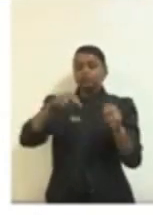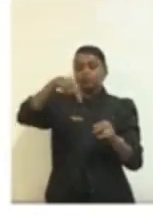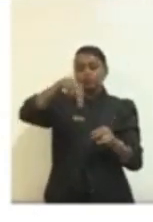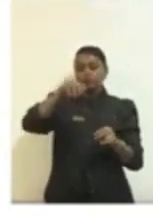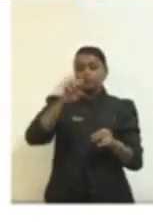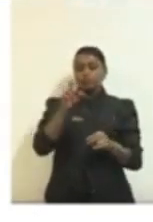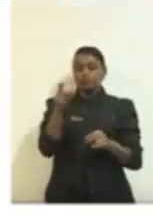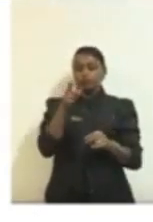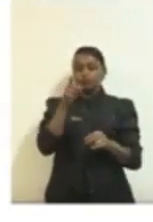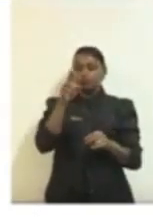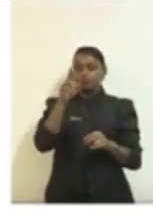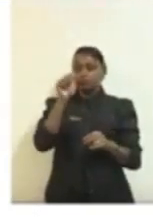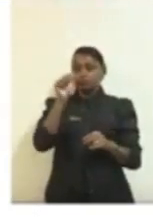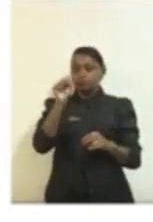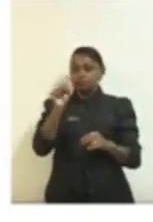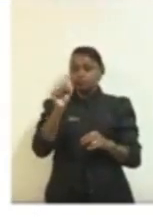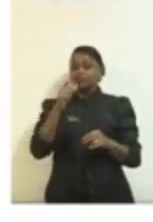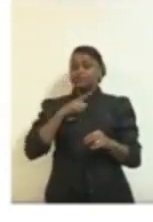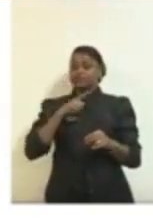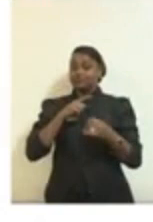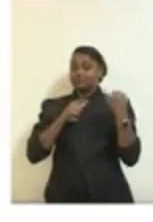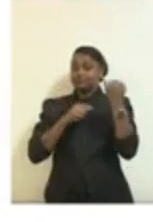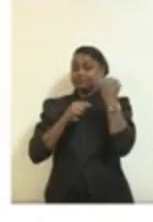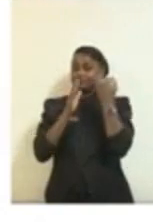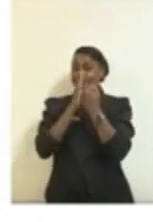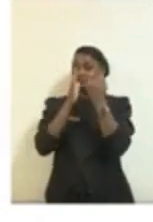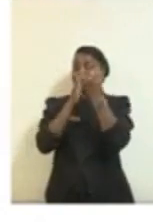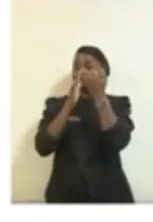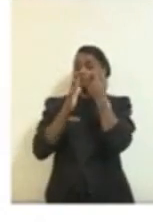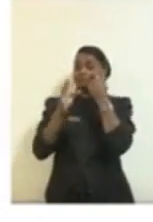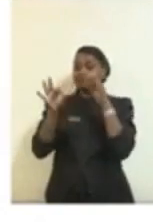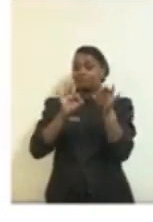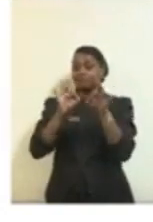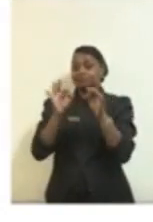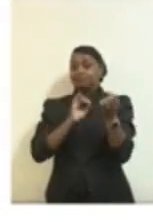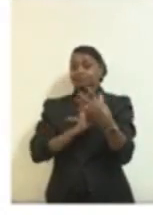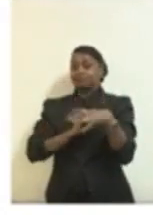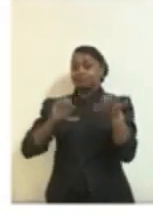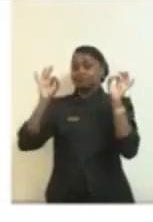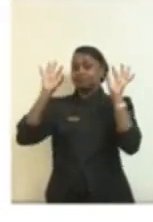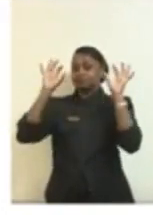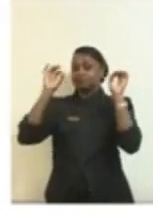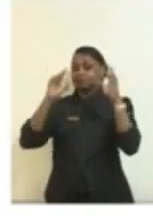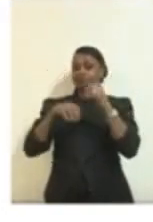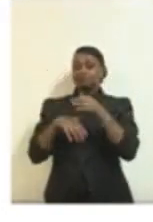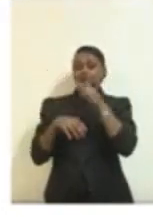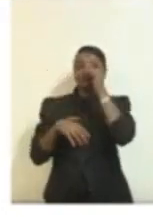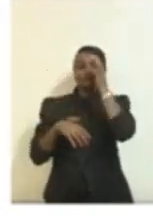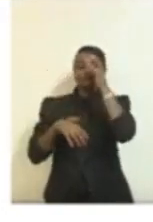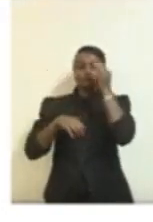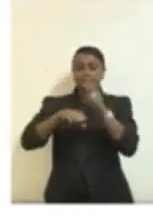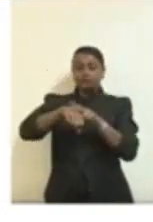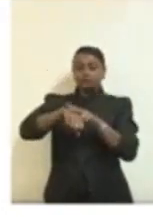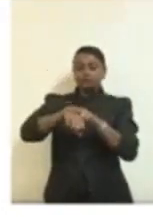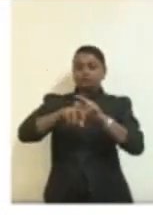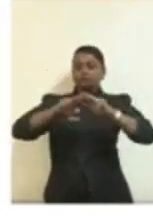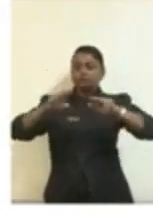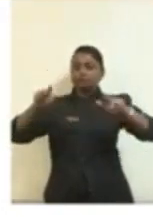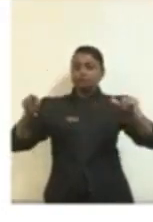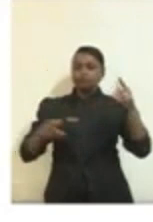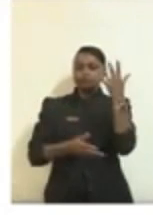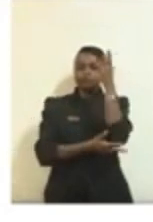que eu acho muito importante. Para mim, o dado mais importante, talvez, desse projeto, né? A riqueza de plantas e um índice de multifuncionalidade da